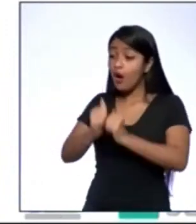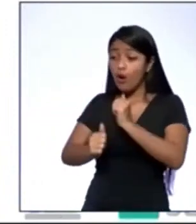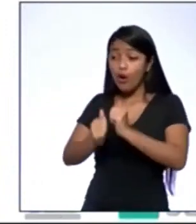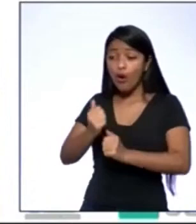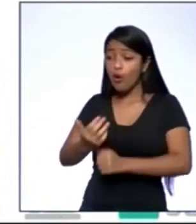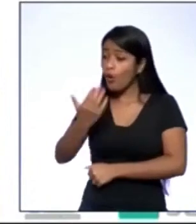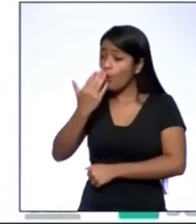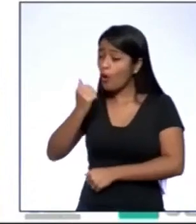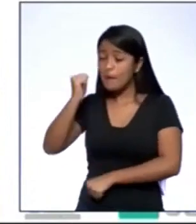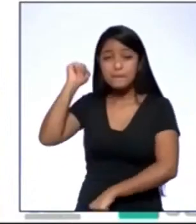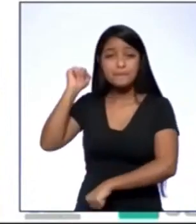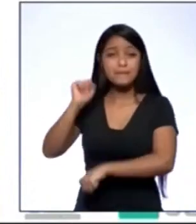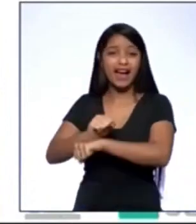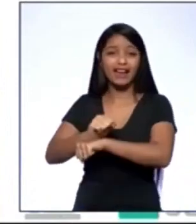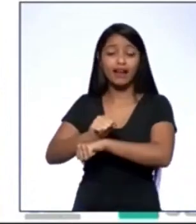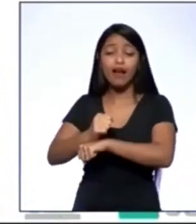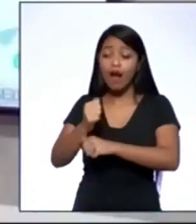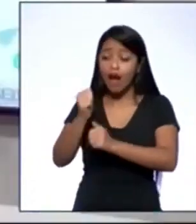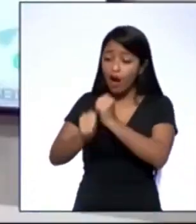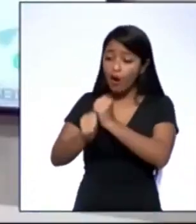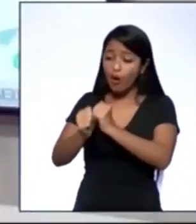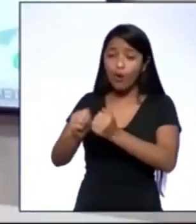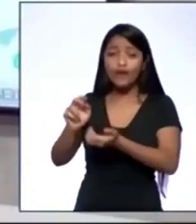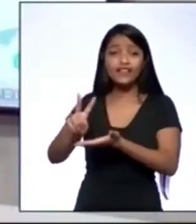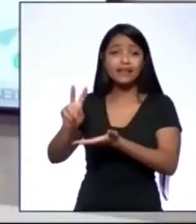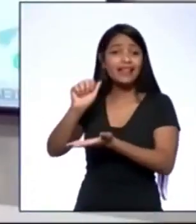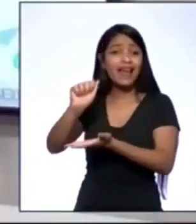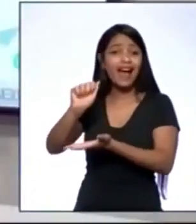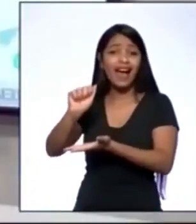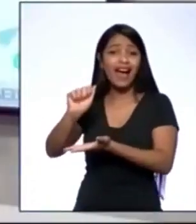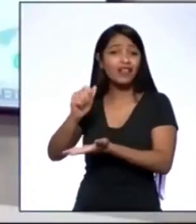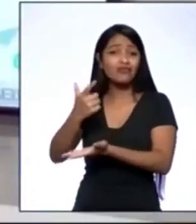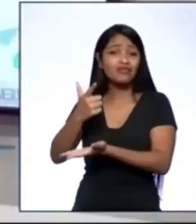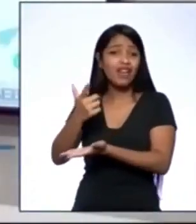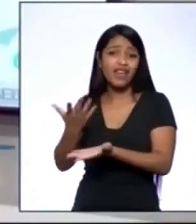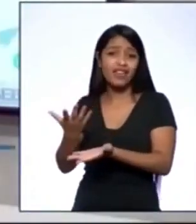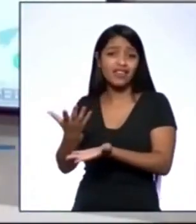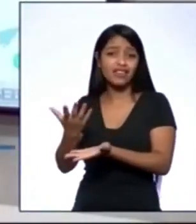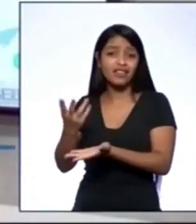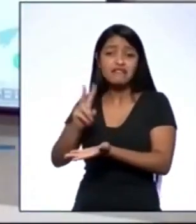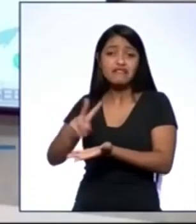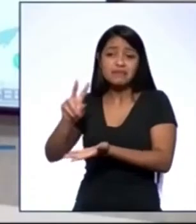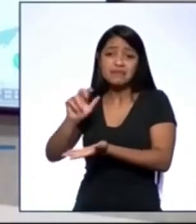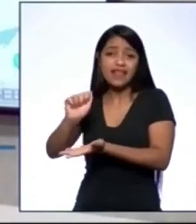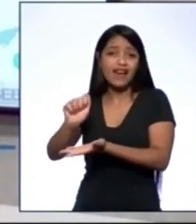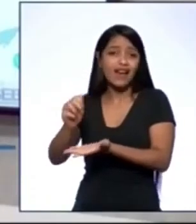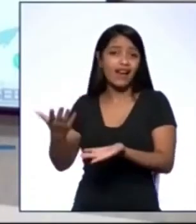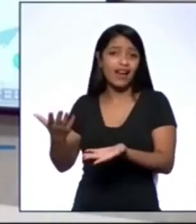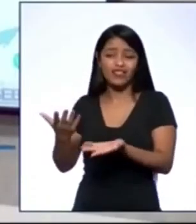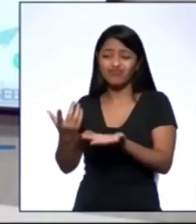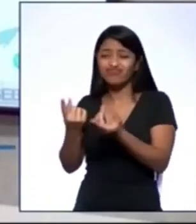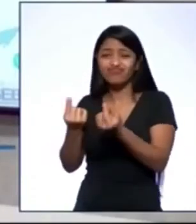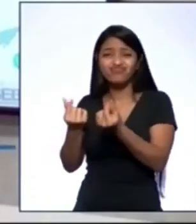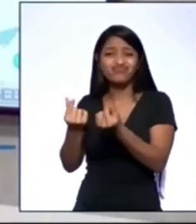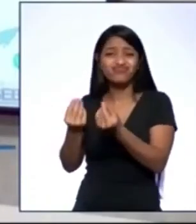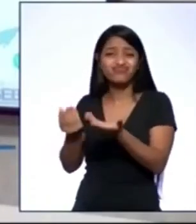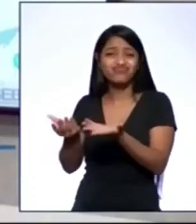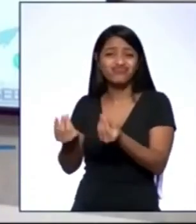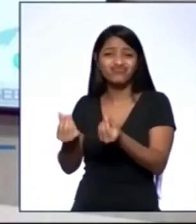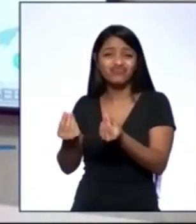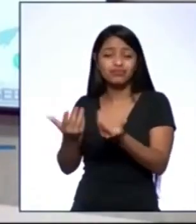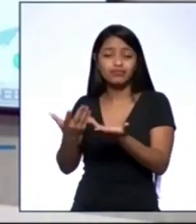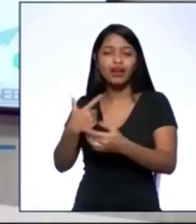arroz é pobre em vitamina A. Vem cá, você acha que com esse discurso balela, eu vou mudar uma cultura que